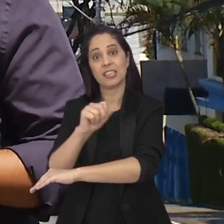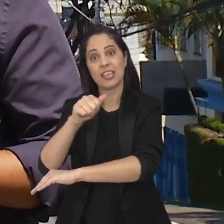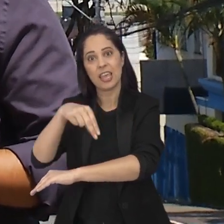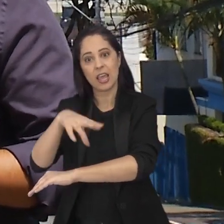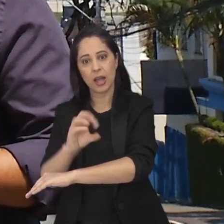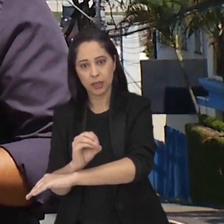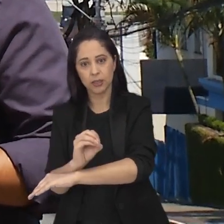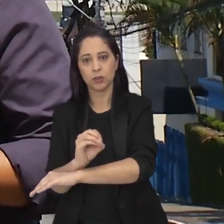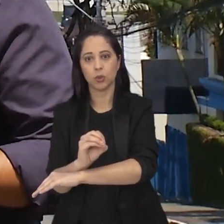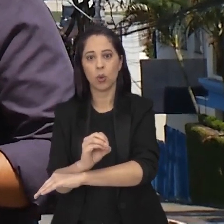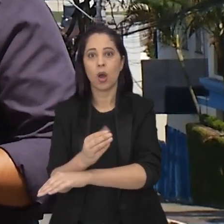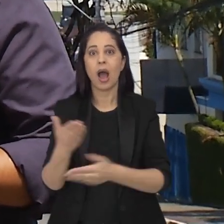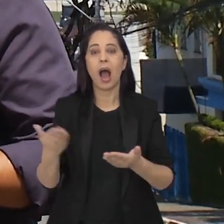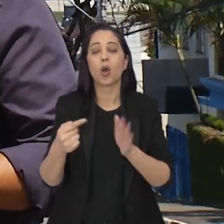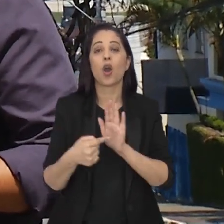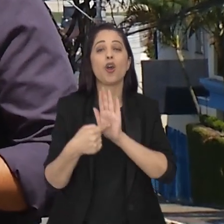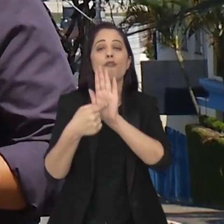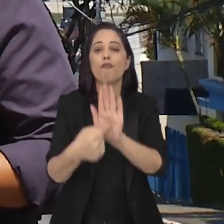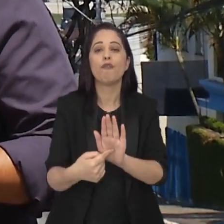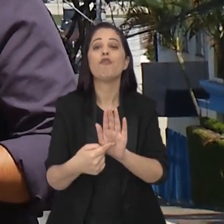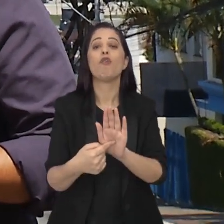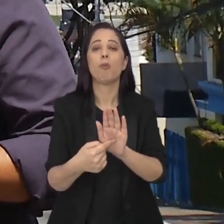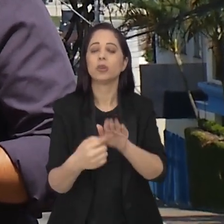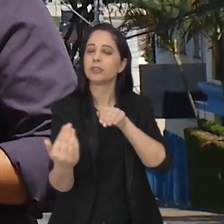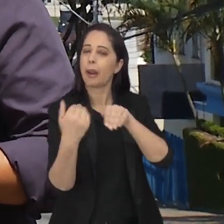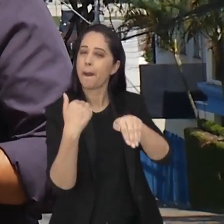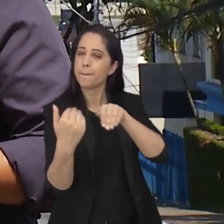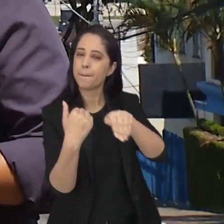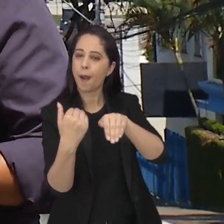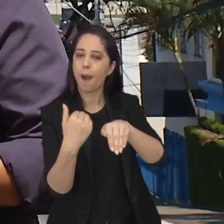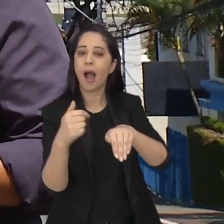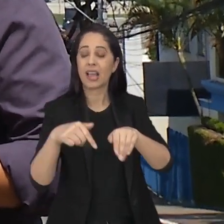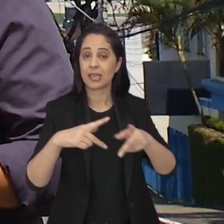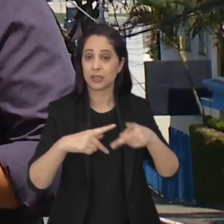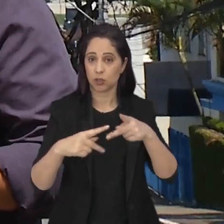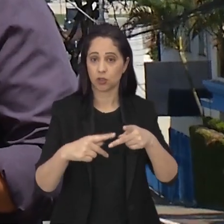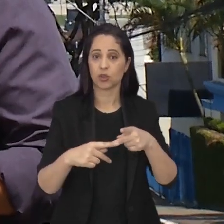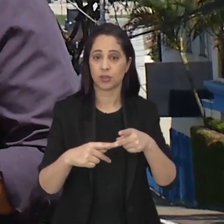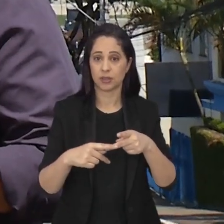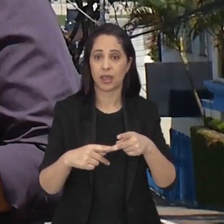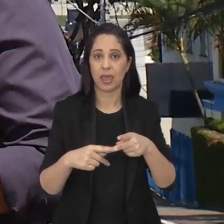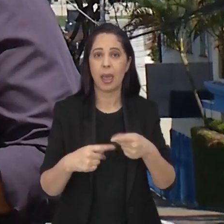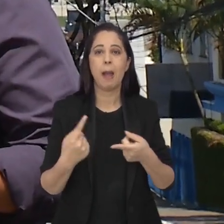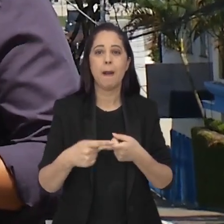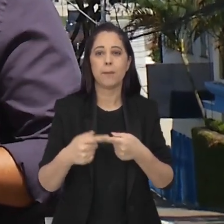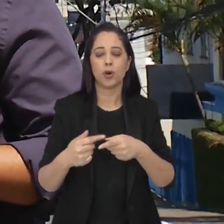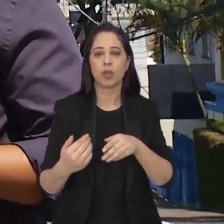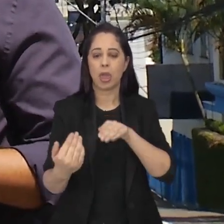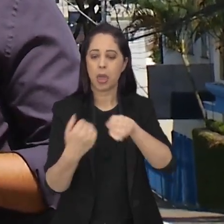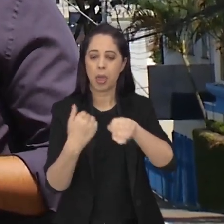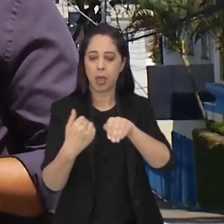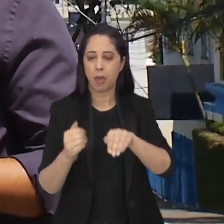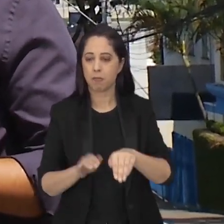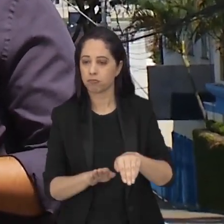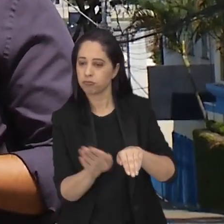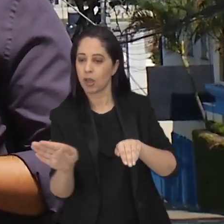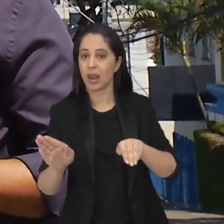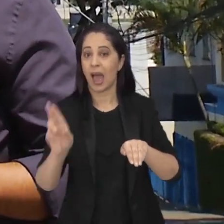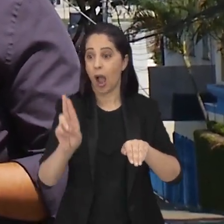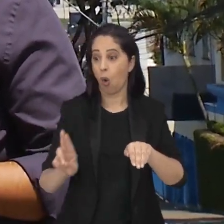importante para a gente mostrar a dimensão que ela tem no trânsito de São José dos Campos. Além de dar acesso a bairros como, por